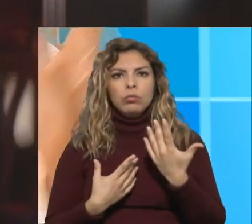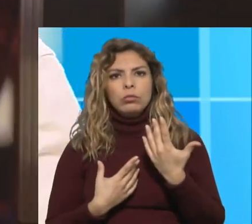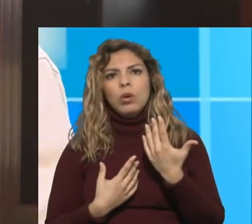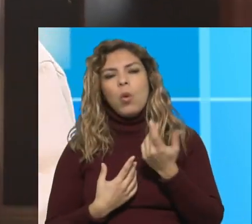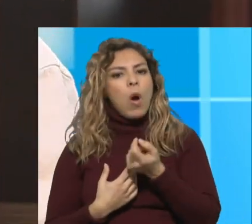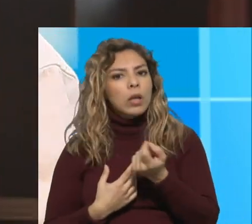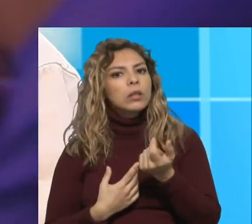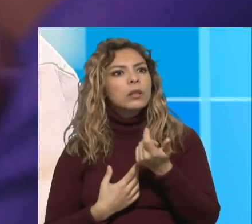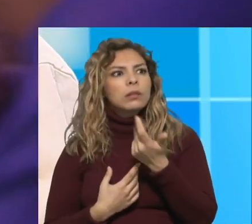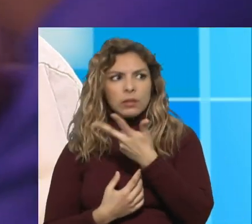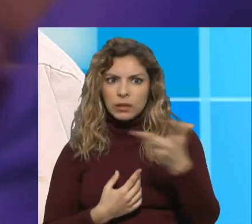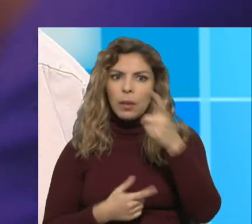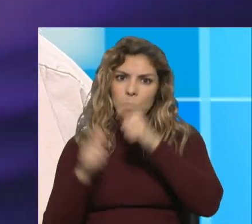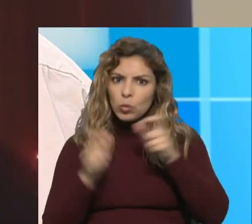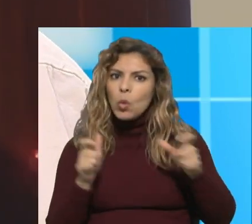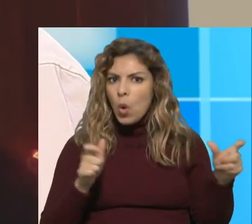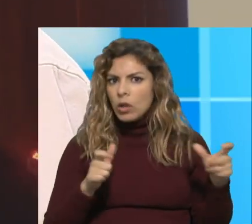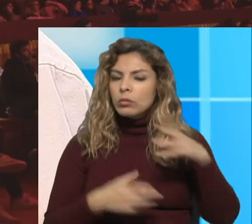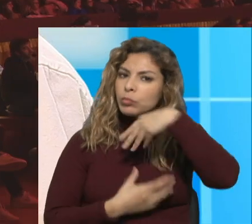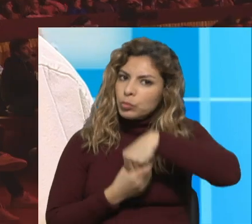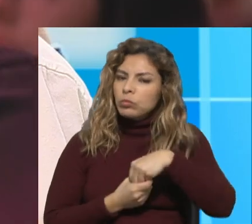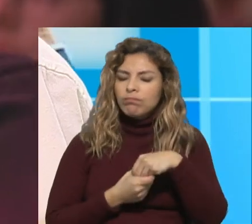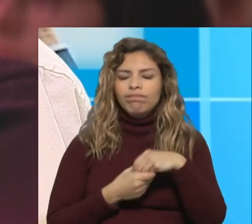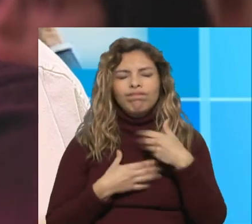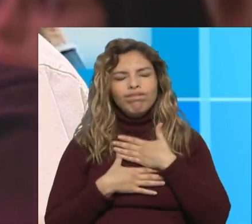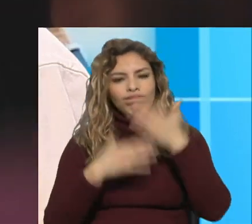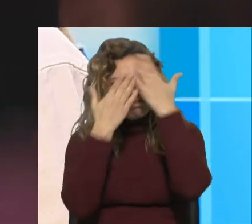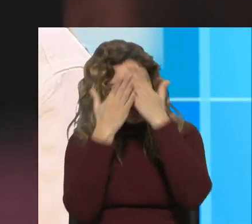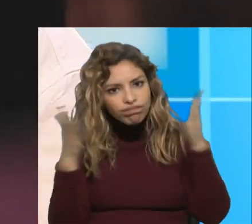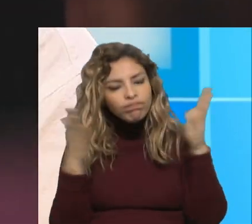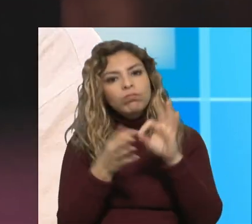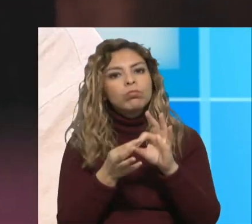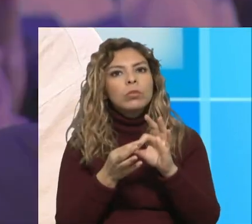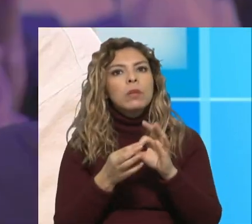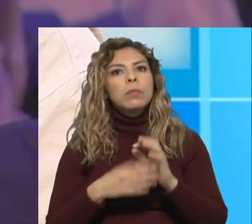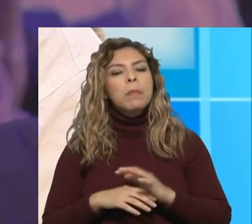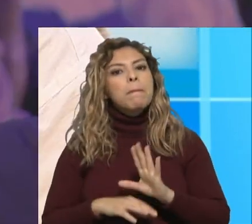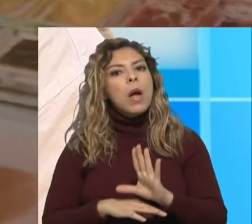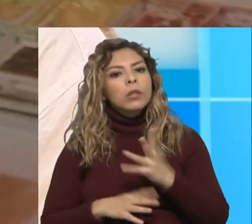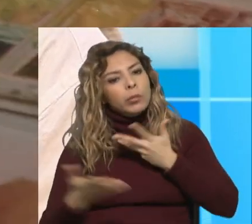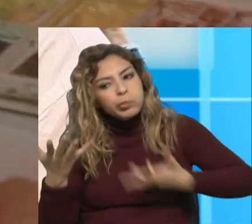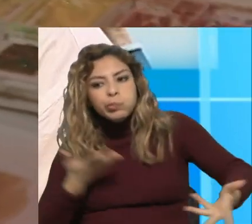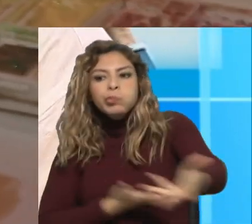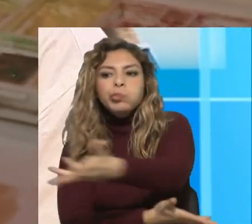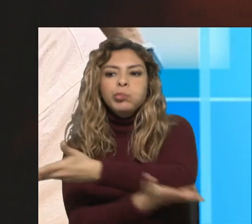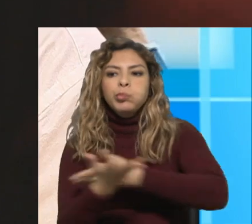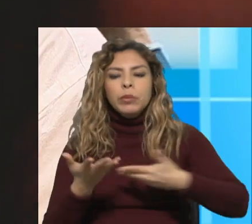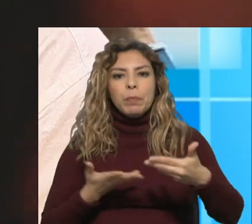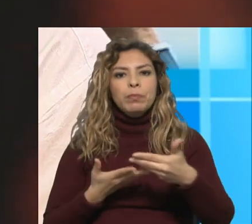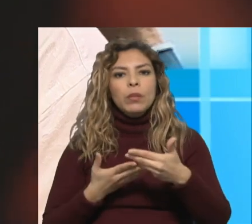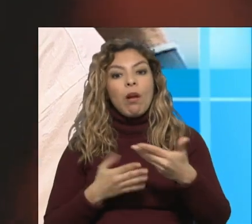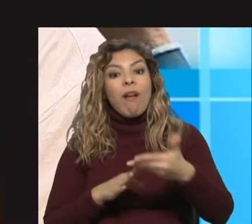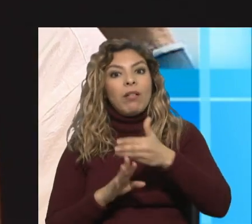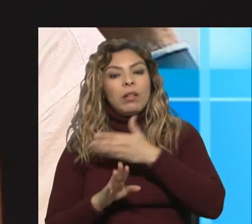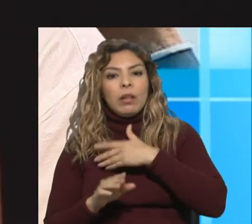no total das pessoas que estão envolvidas nisto e da generosidade de imensos parceiros, mas dessa generosidade oferecemos durante o dia os